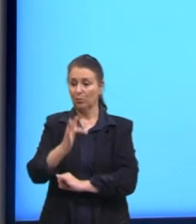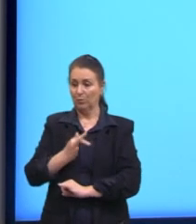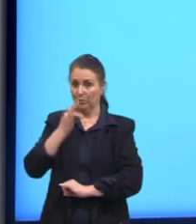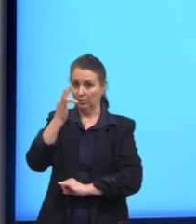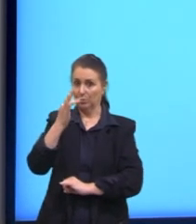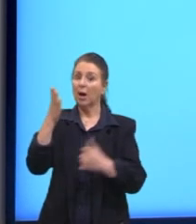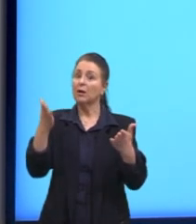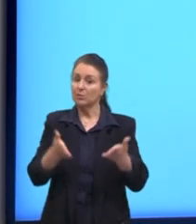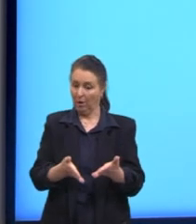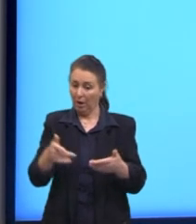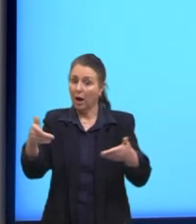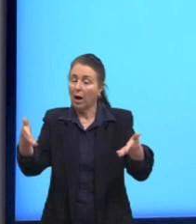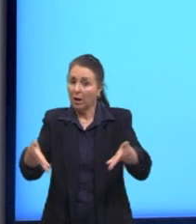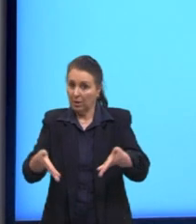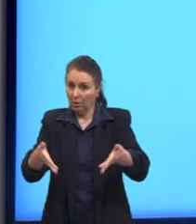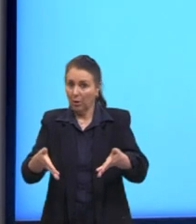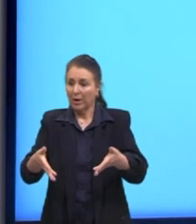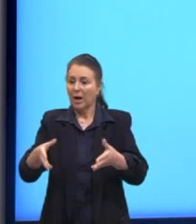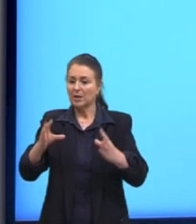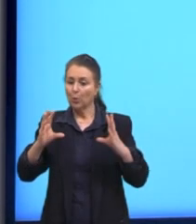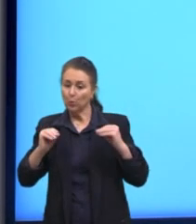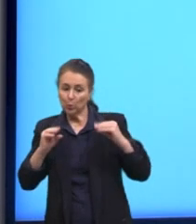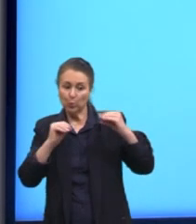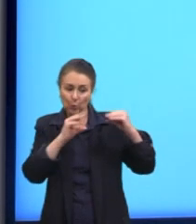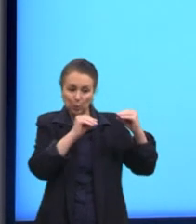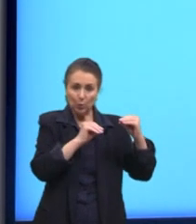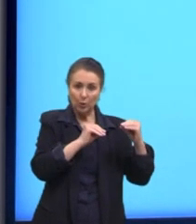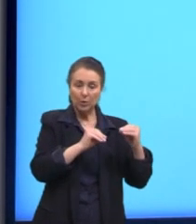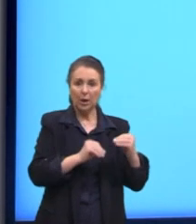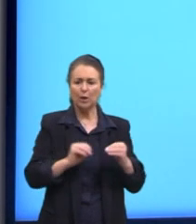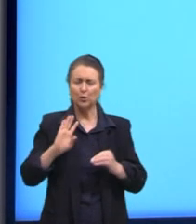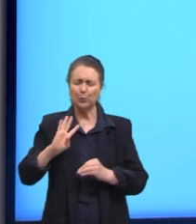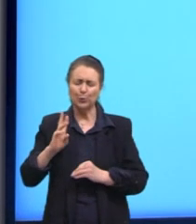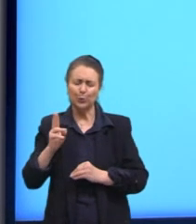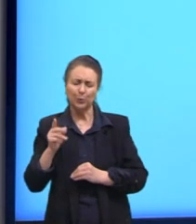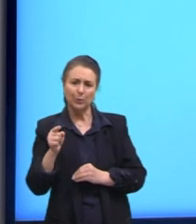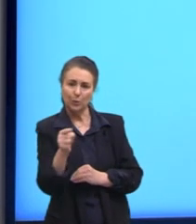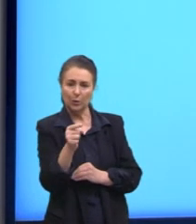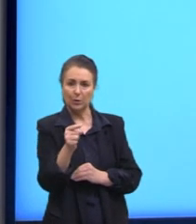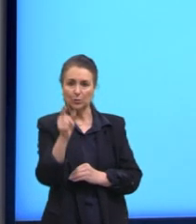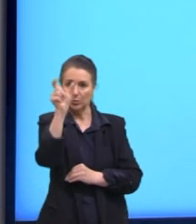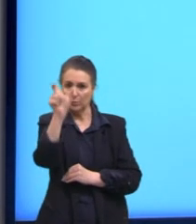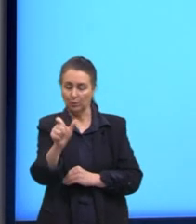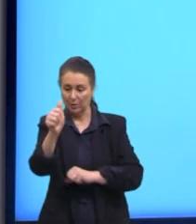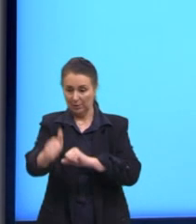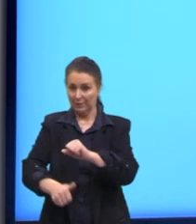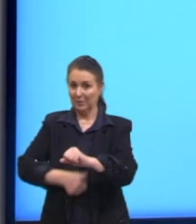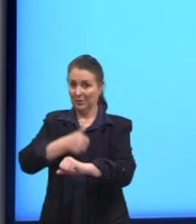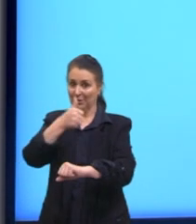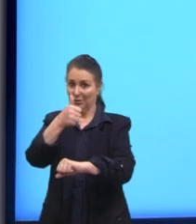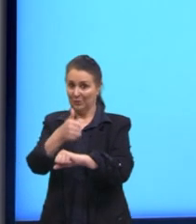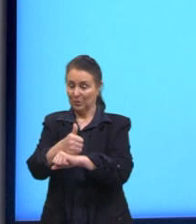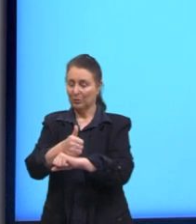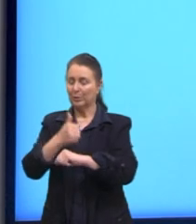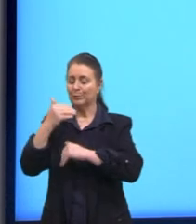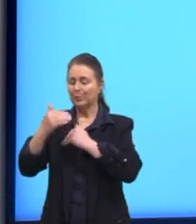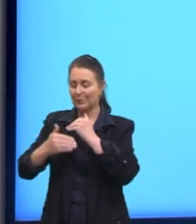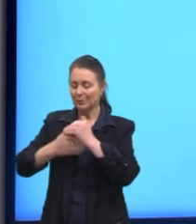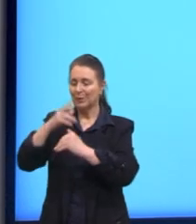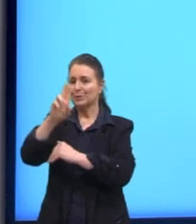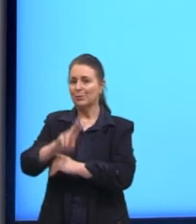está sendo, o boca a boca de milhões de pessoas. Isto é, vai substituir aquele processo